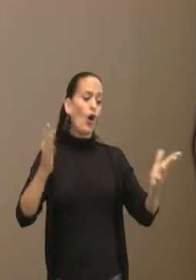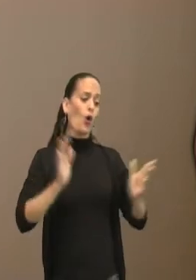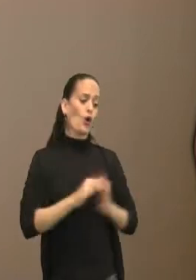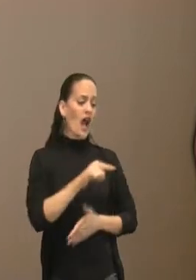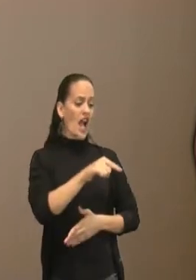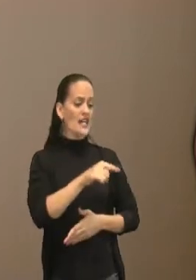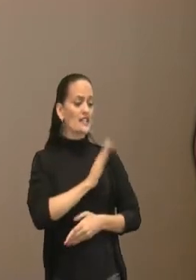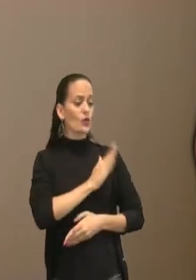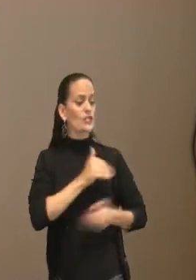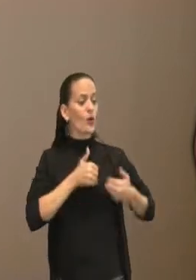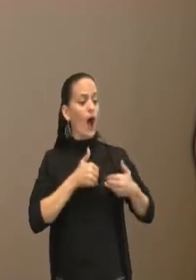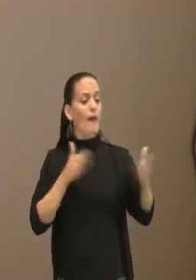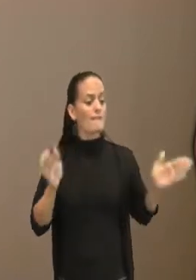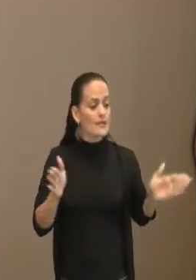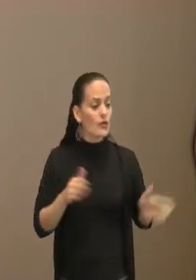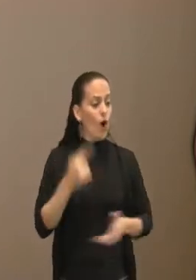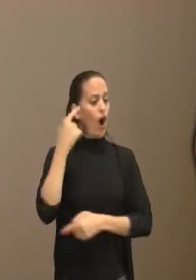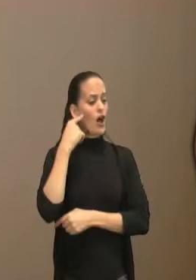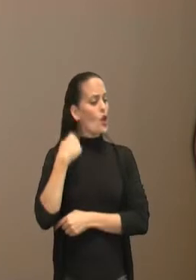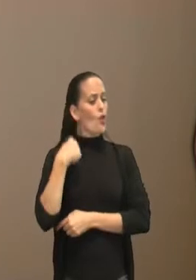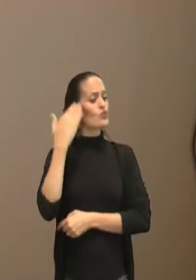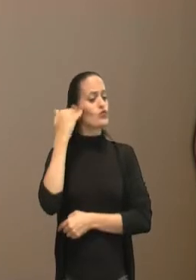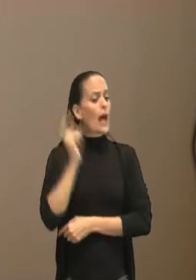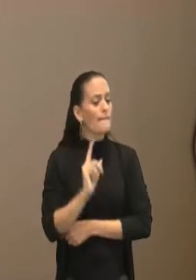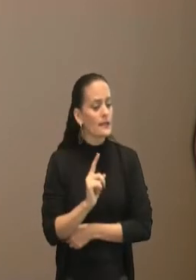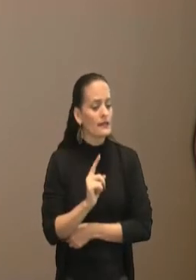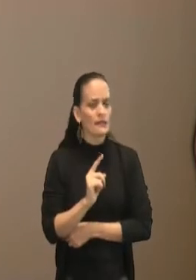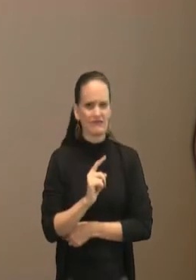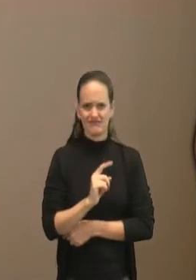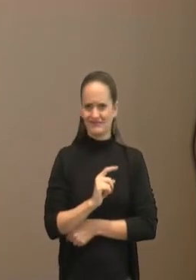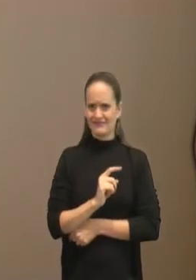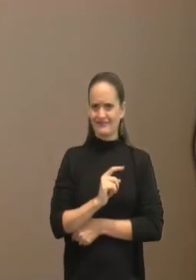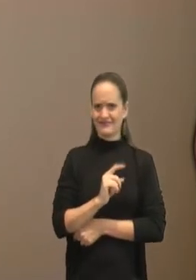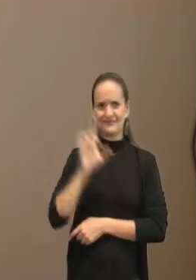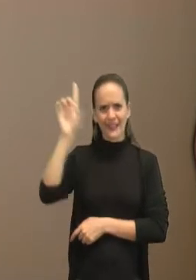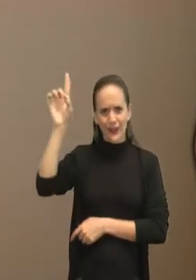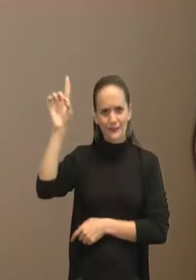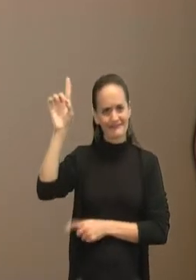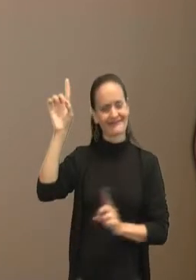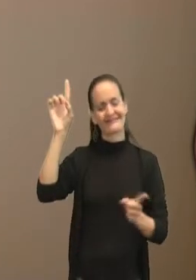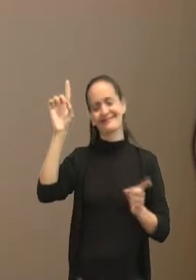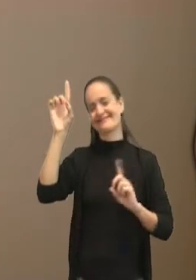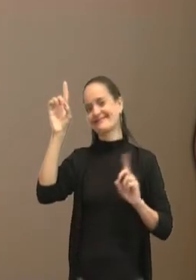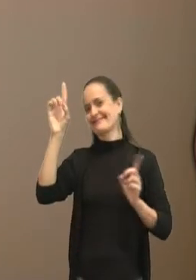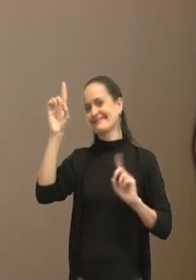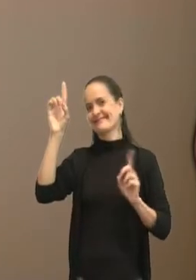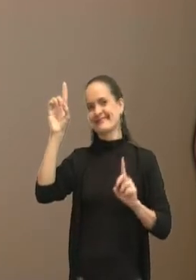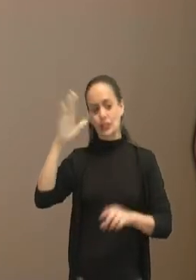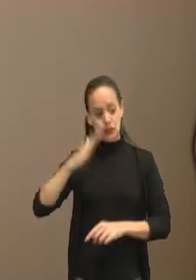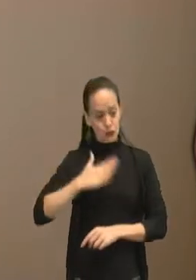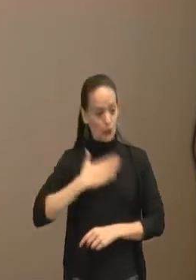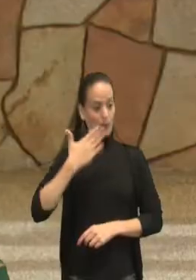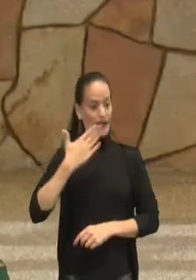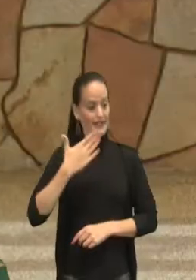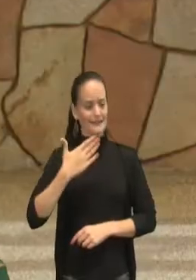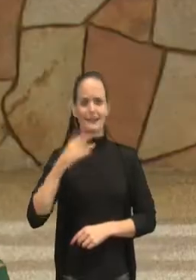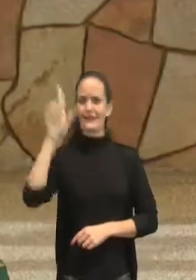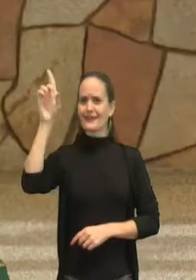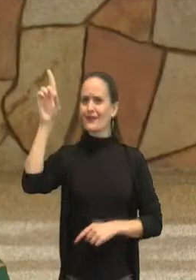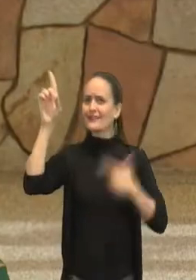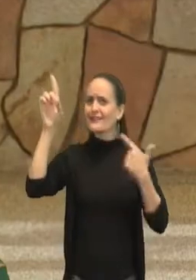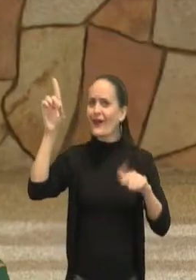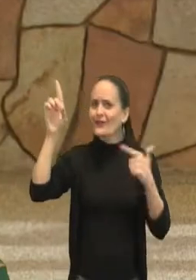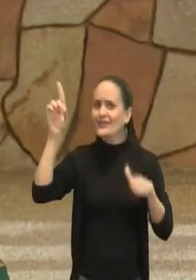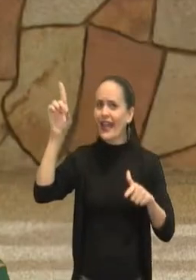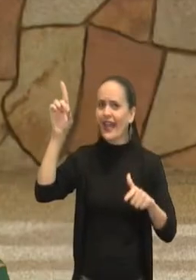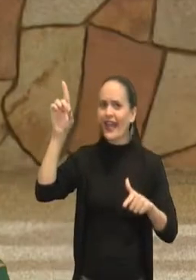receber, nem eu imaginava isso, que surpresa agradável. Não, Deus não se surpreende, Deus não é